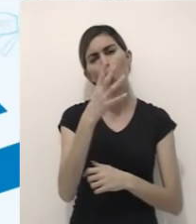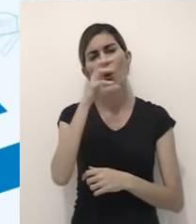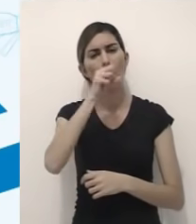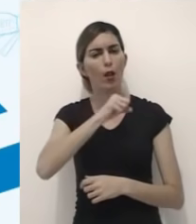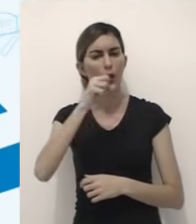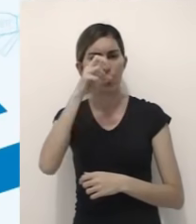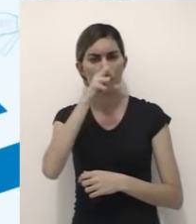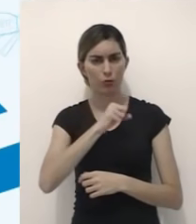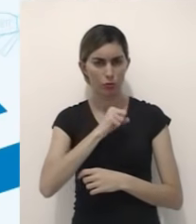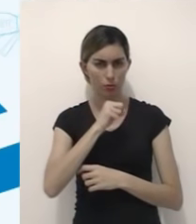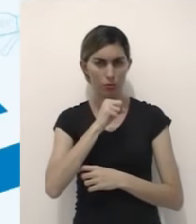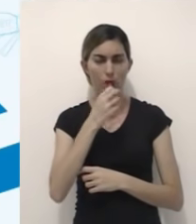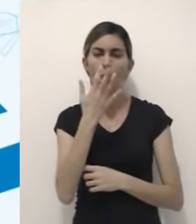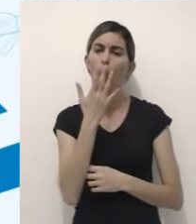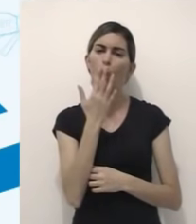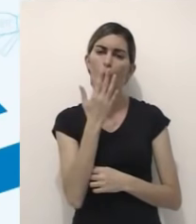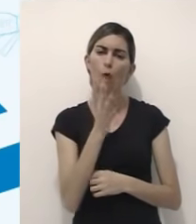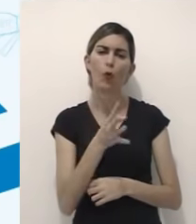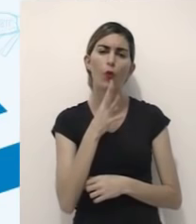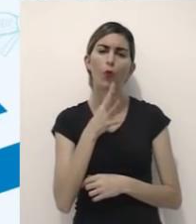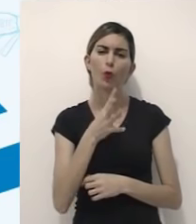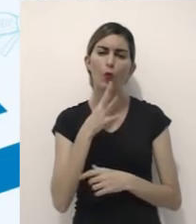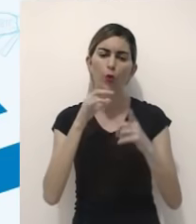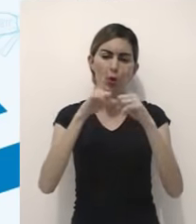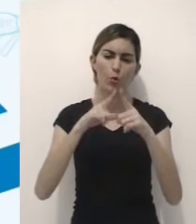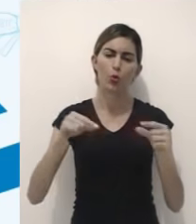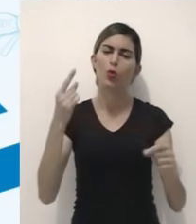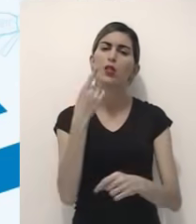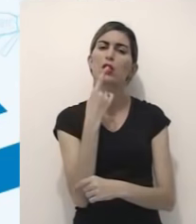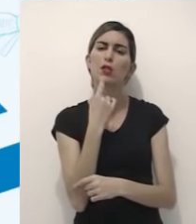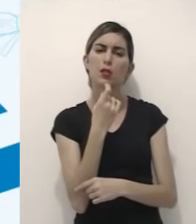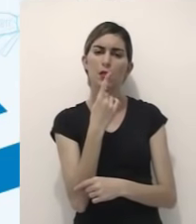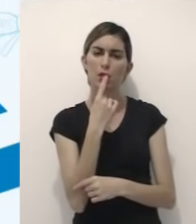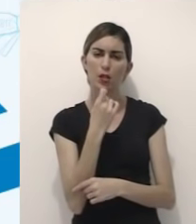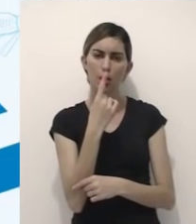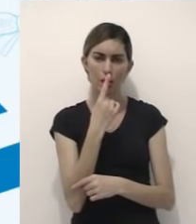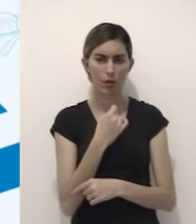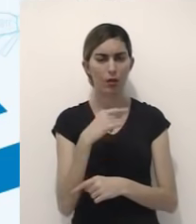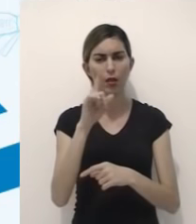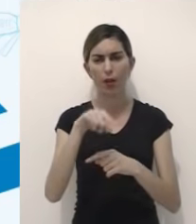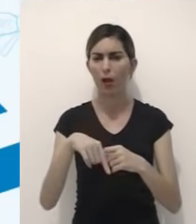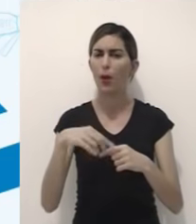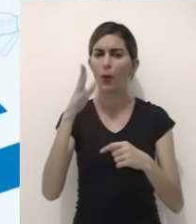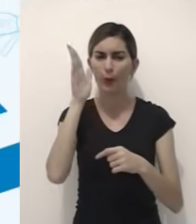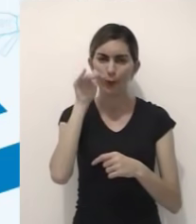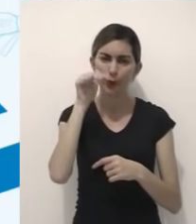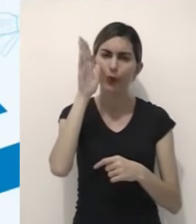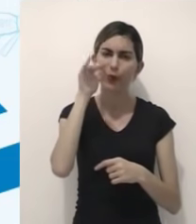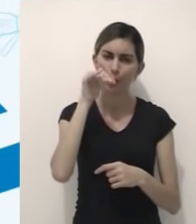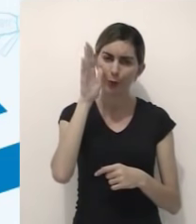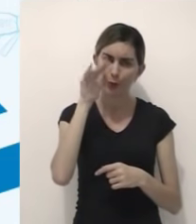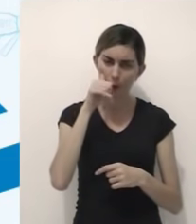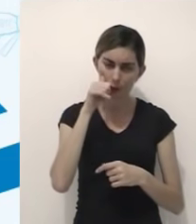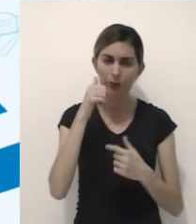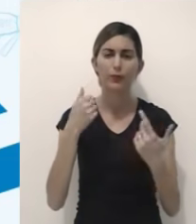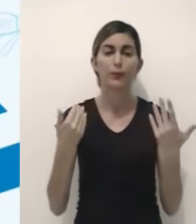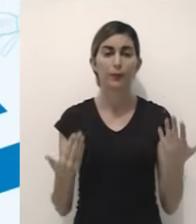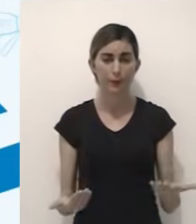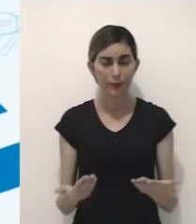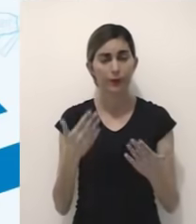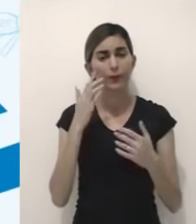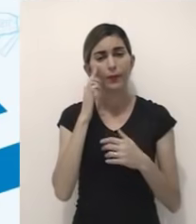ou alaranjada, que é conhecida como lua de sangue. É um fenômeno muito curioso, né,